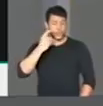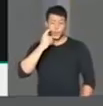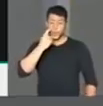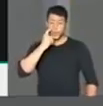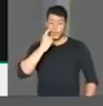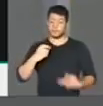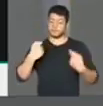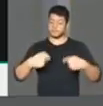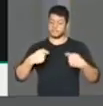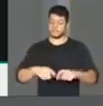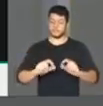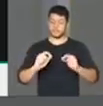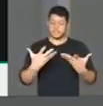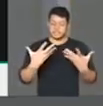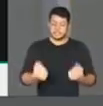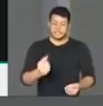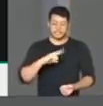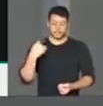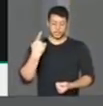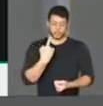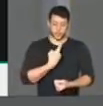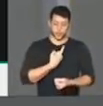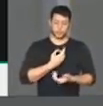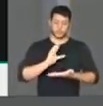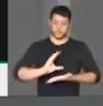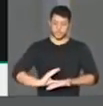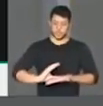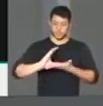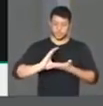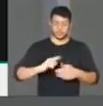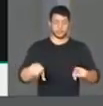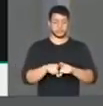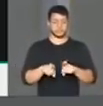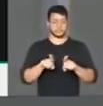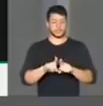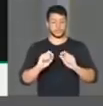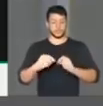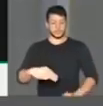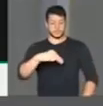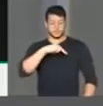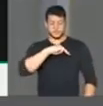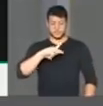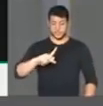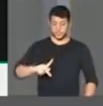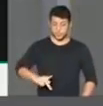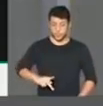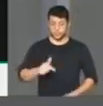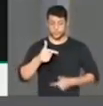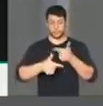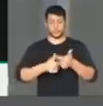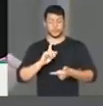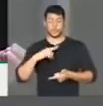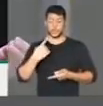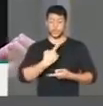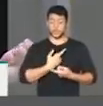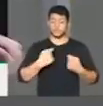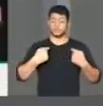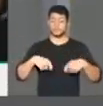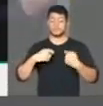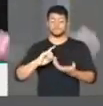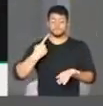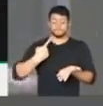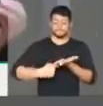Comissão de Trabalho, os deputados interessados, o Ministério Público do Trabalho, a Justiça do Trabalho, para que a gente o